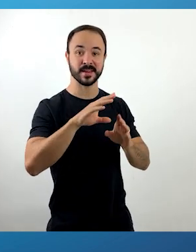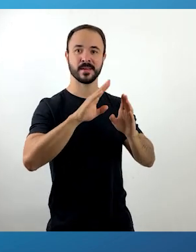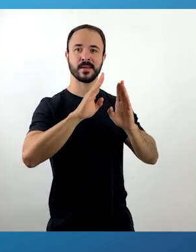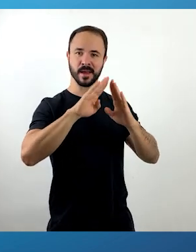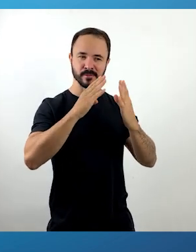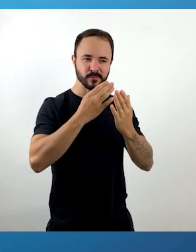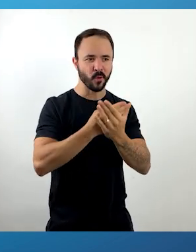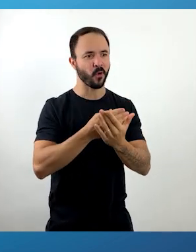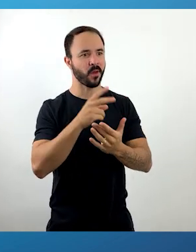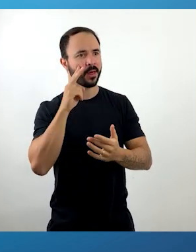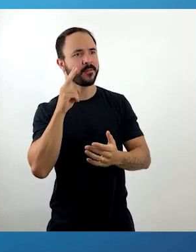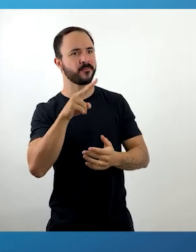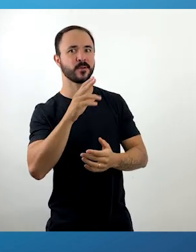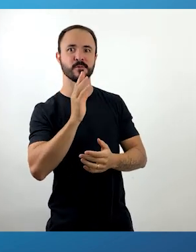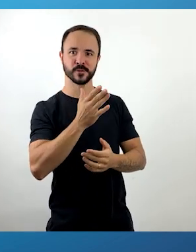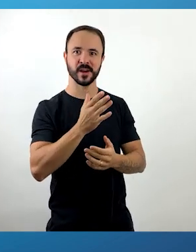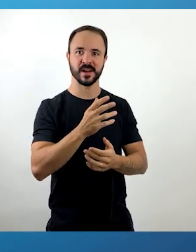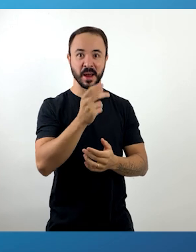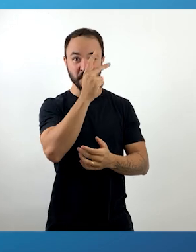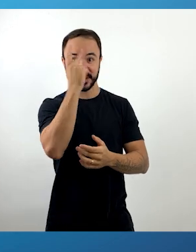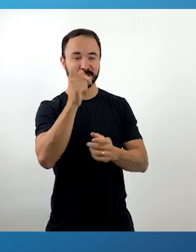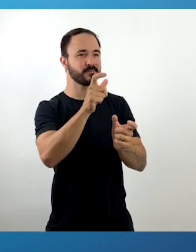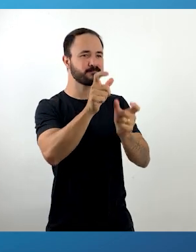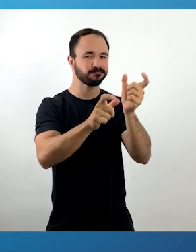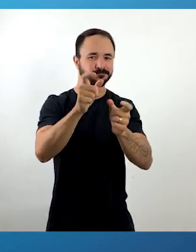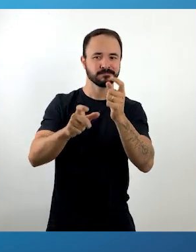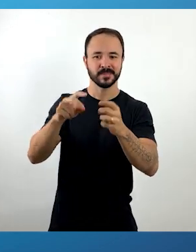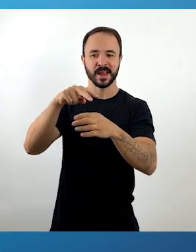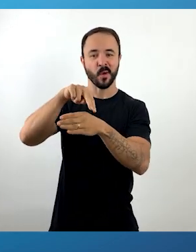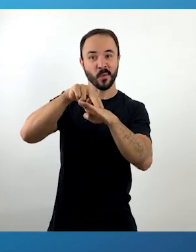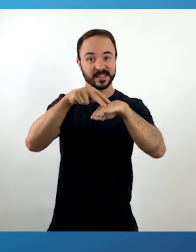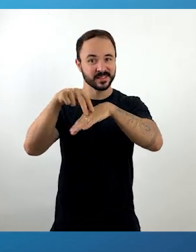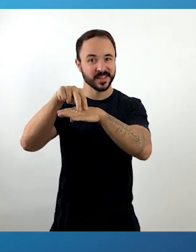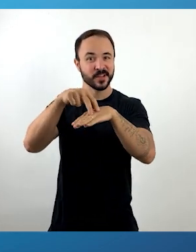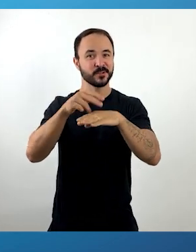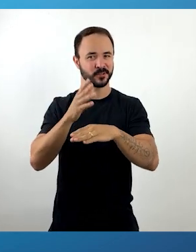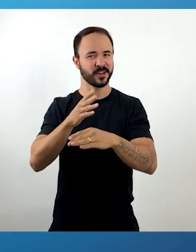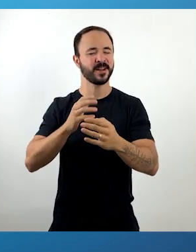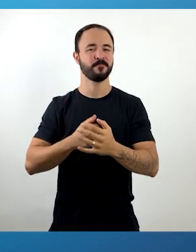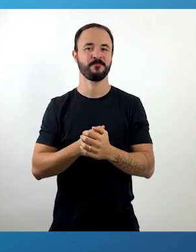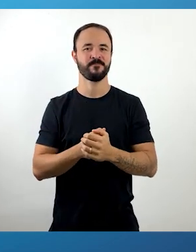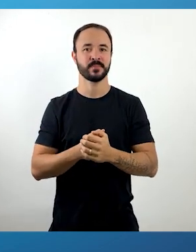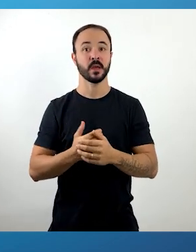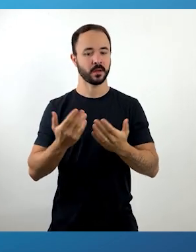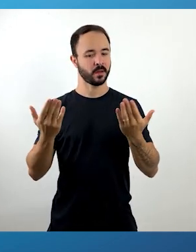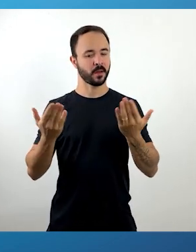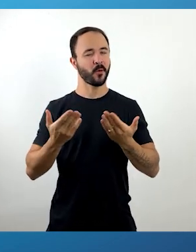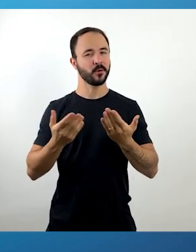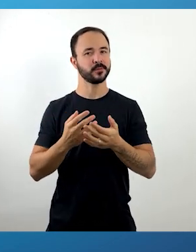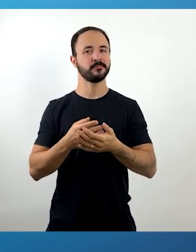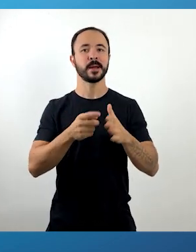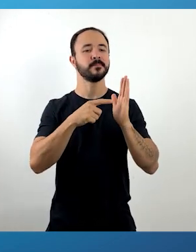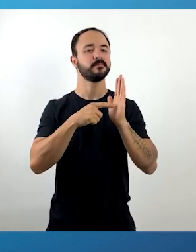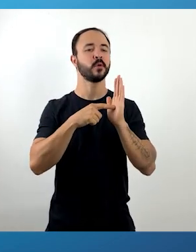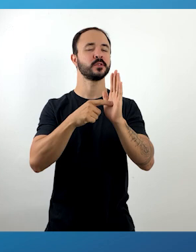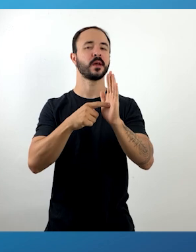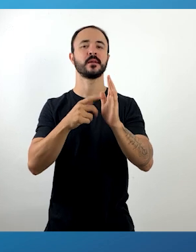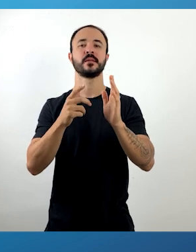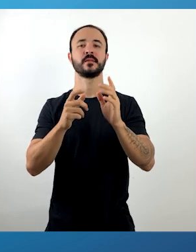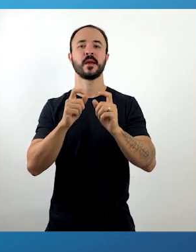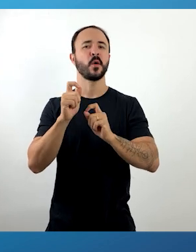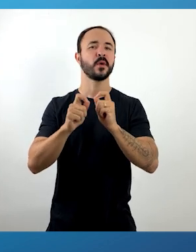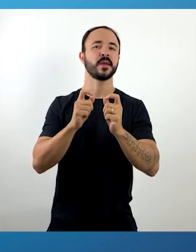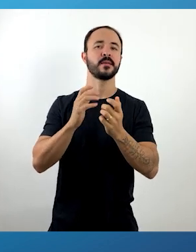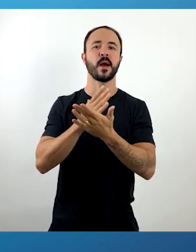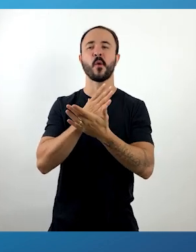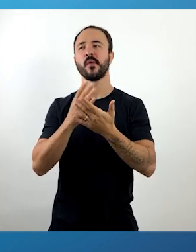sua escola já ouviu alguém participando praticando essa modalidade hoje eu vim aqui traz